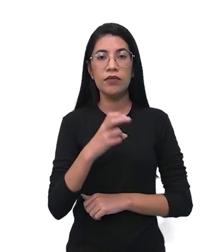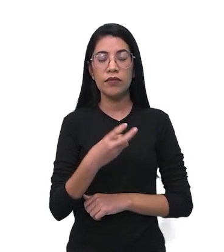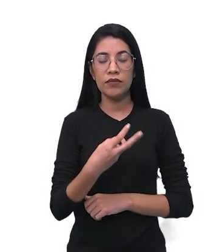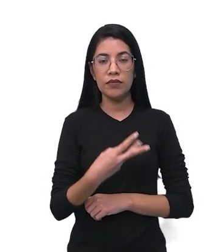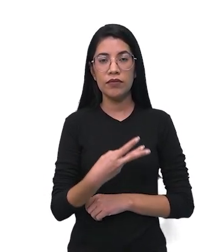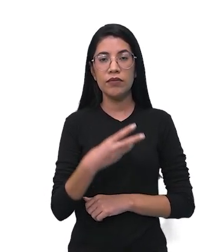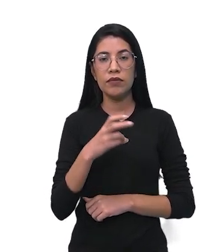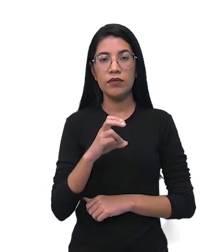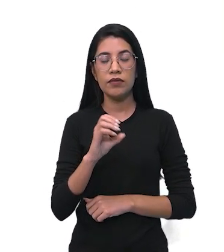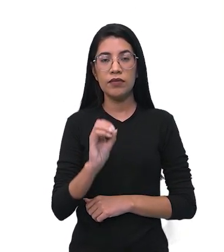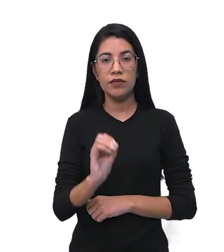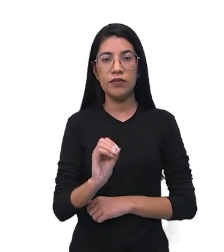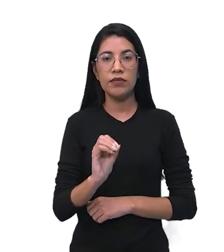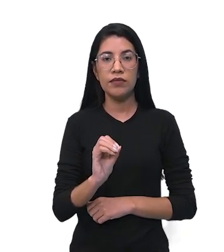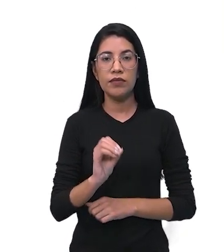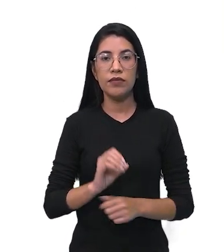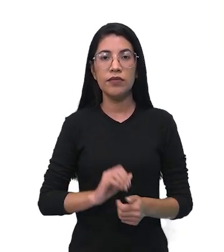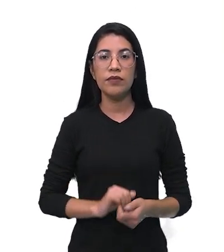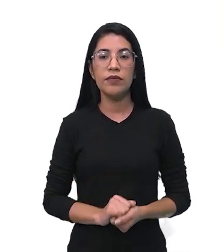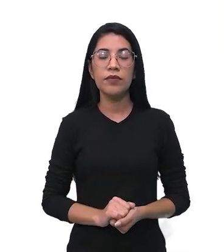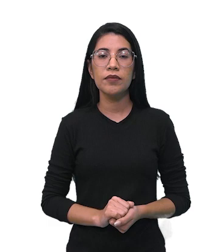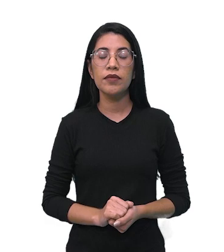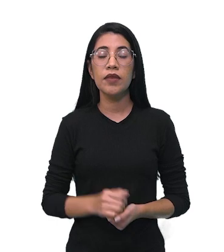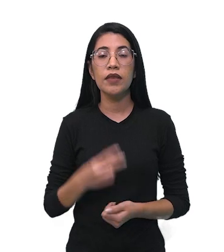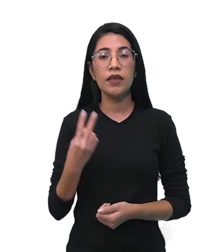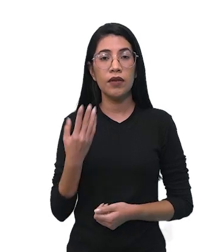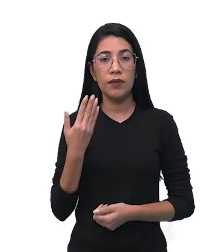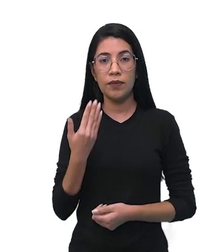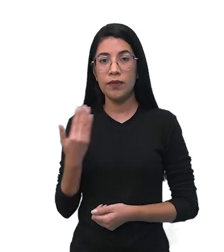1.350, ou seja, esse aqui será o valor